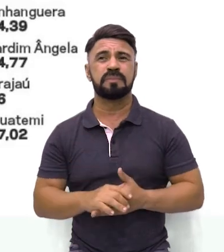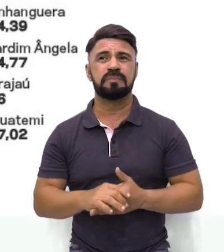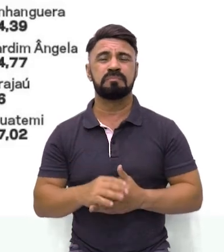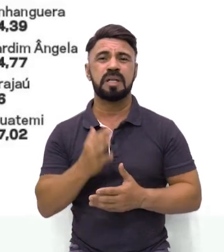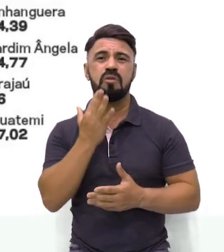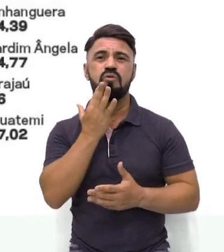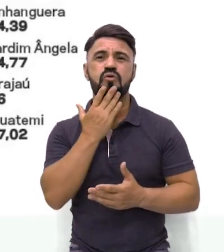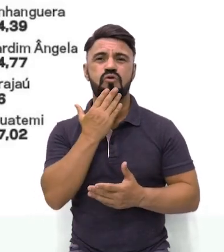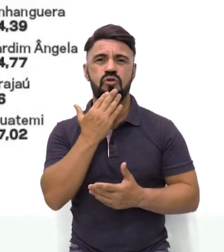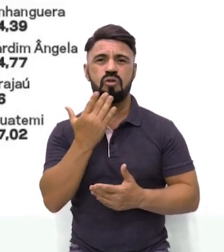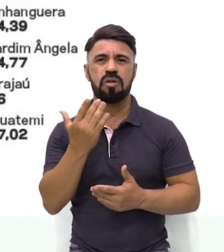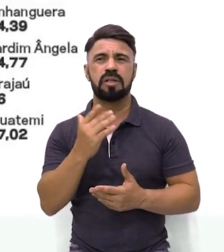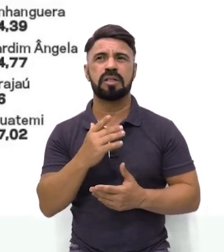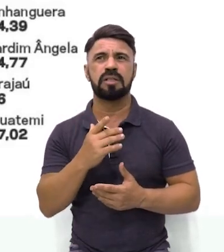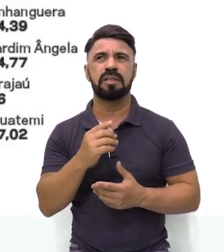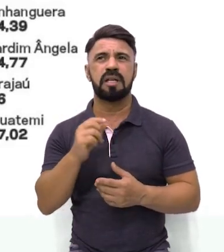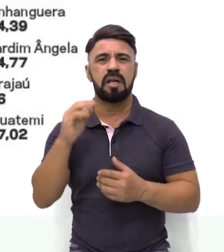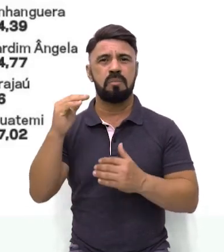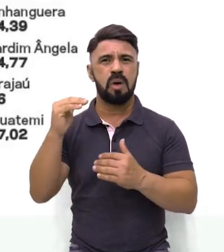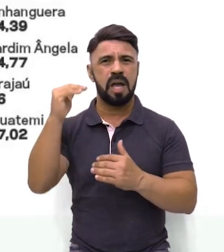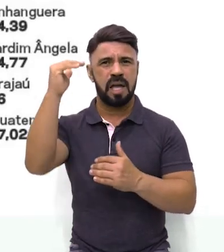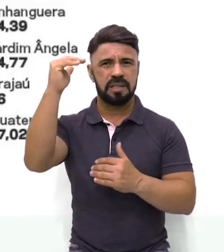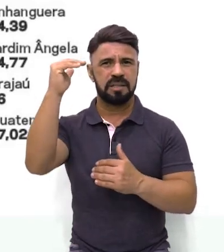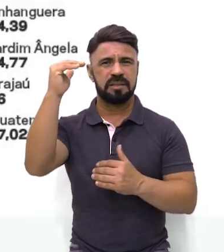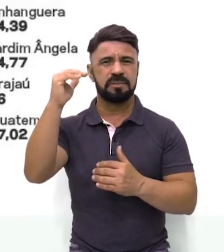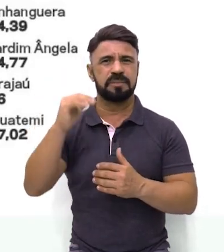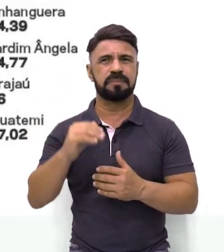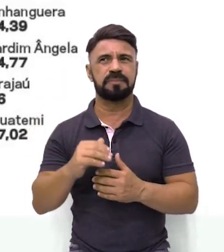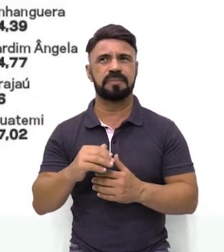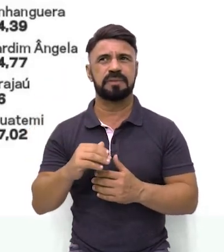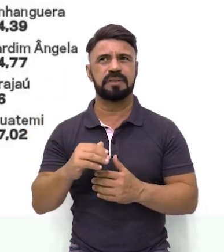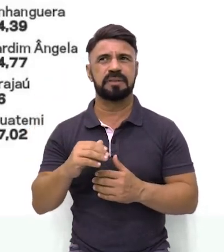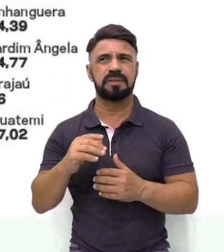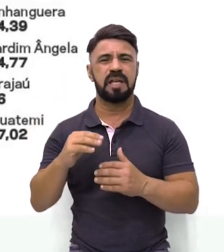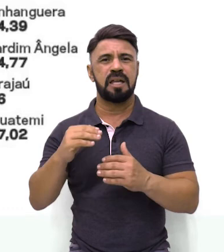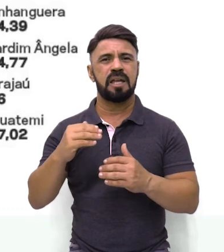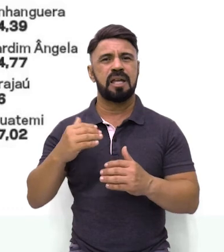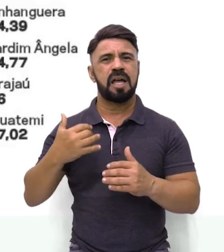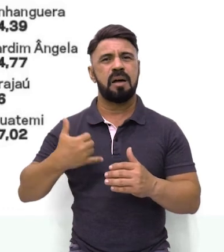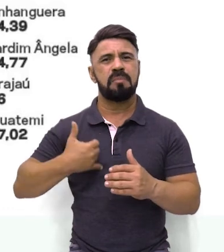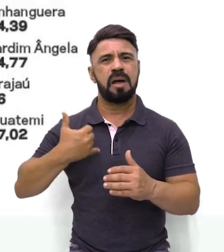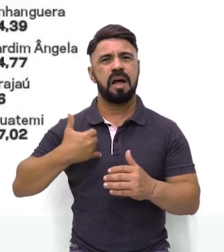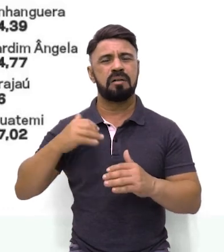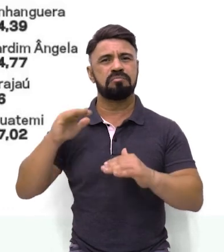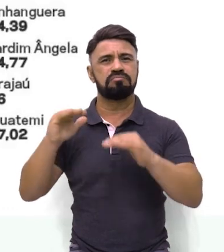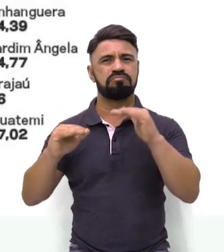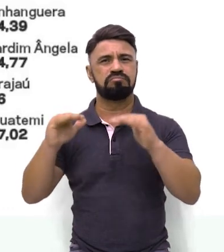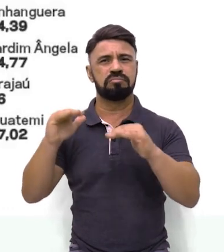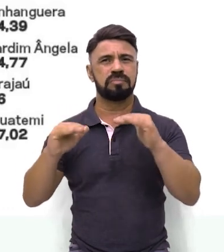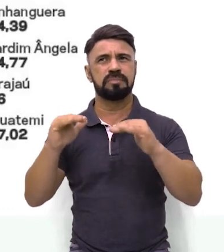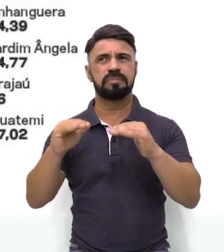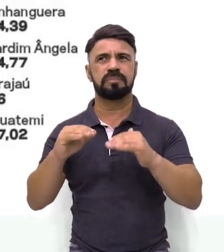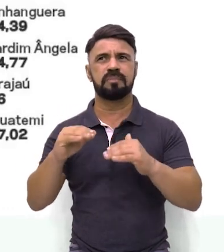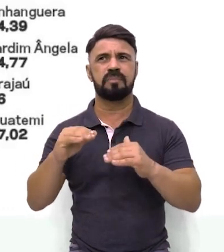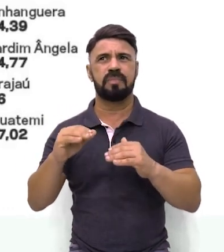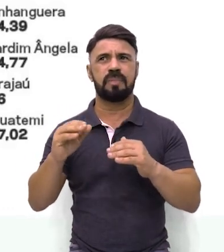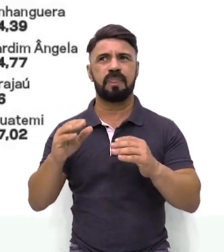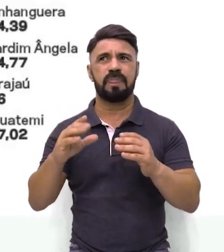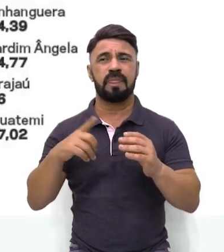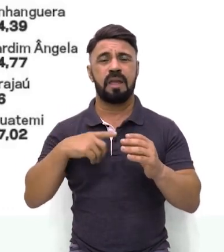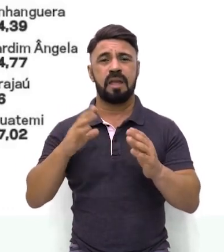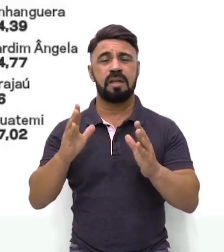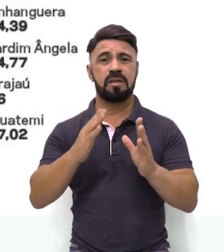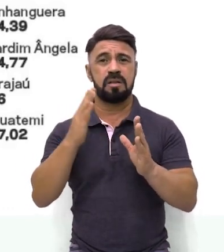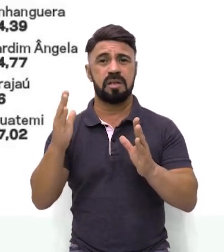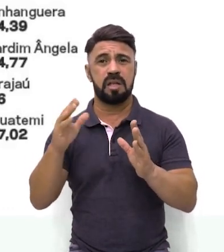bem colorido, e um pouquinho acima, se você perceber, vem a faixa etária. Observe que nos lados que